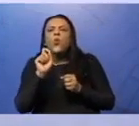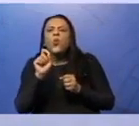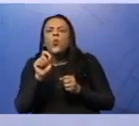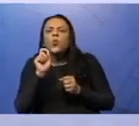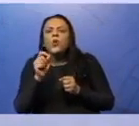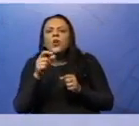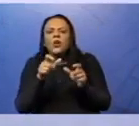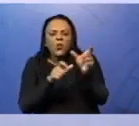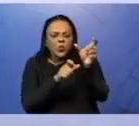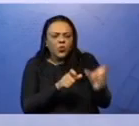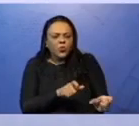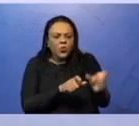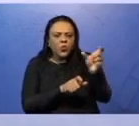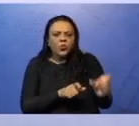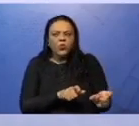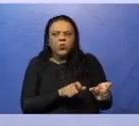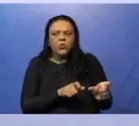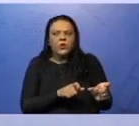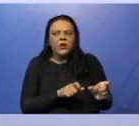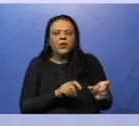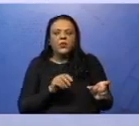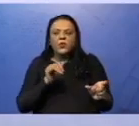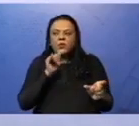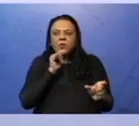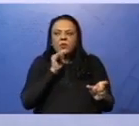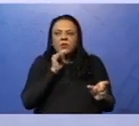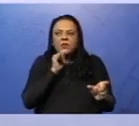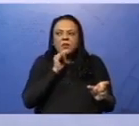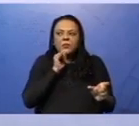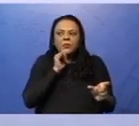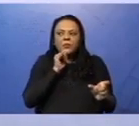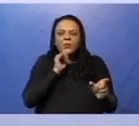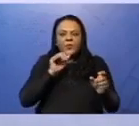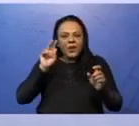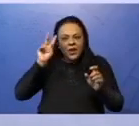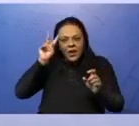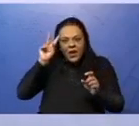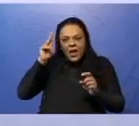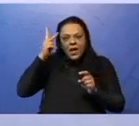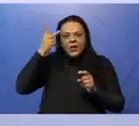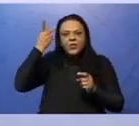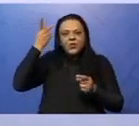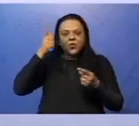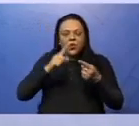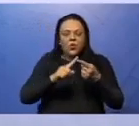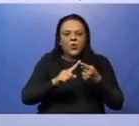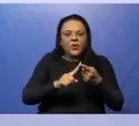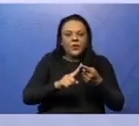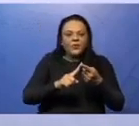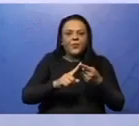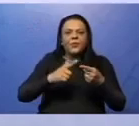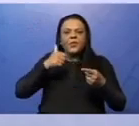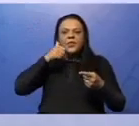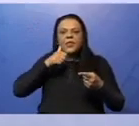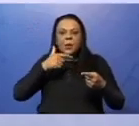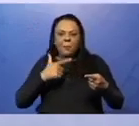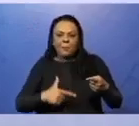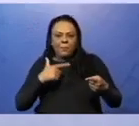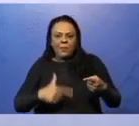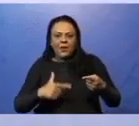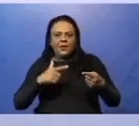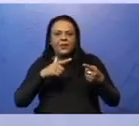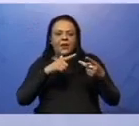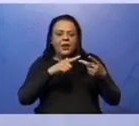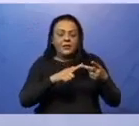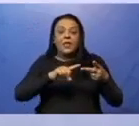e insira uma expressão inteira ali. Aí eu uso uma vírgula antes e uma depois. Tipo, a história da madrasta, vírgula, que era a